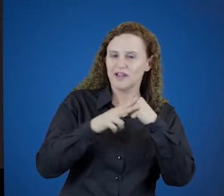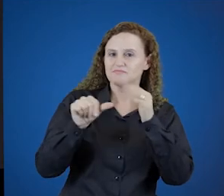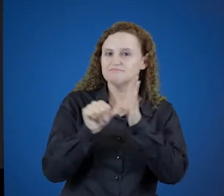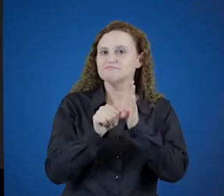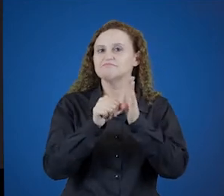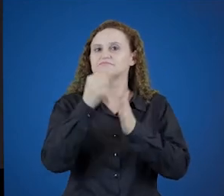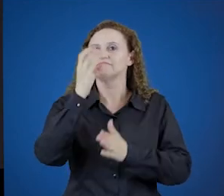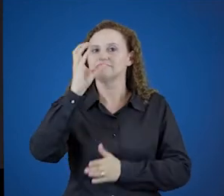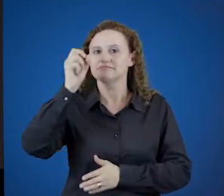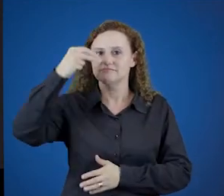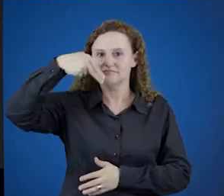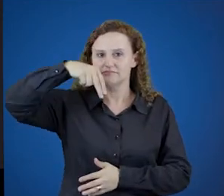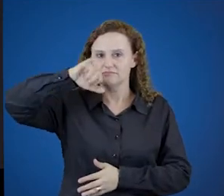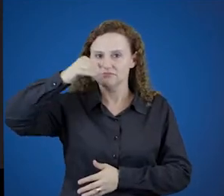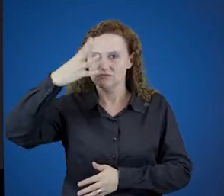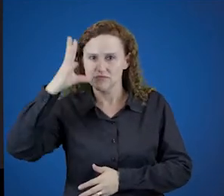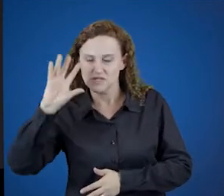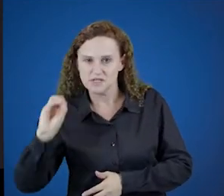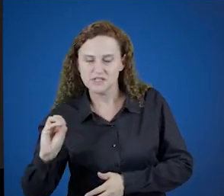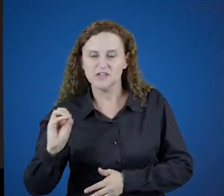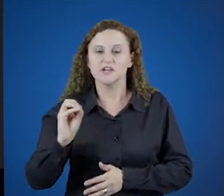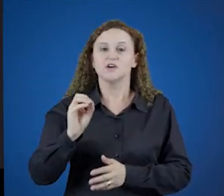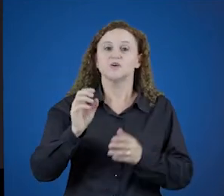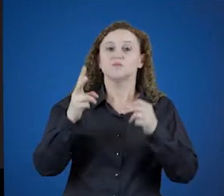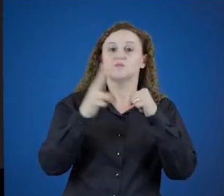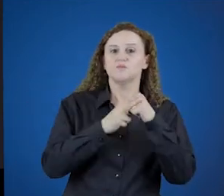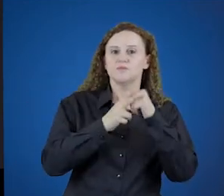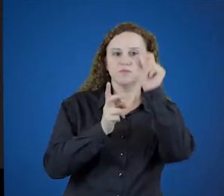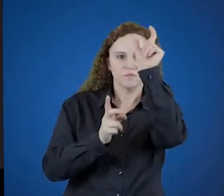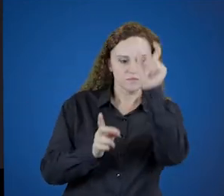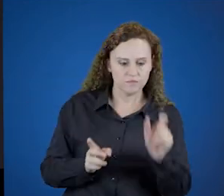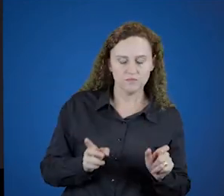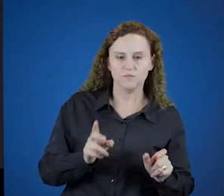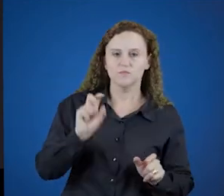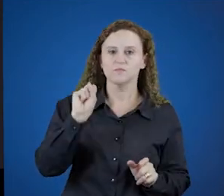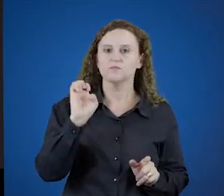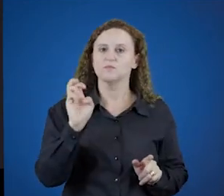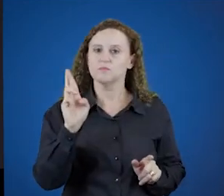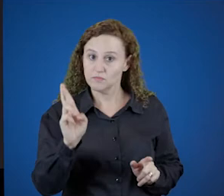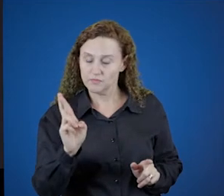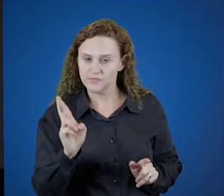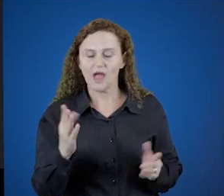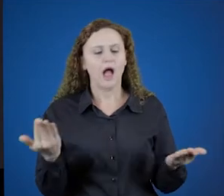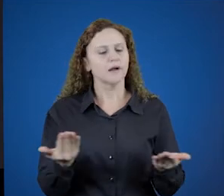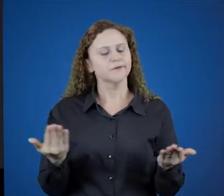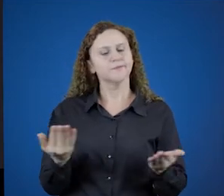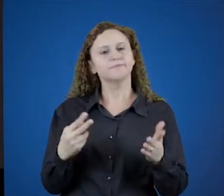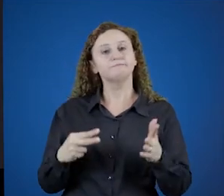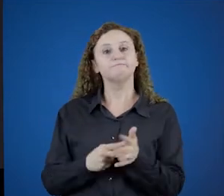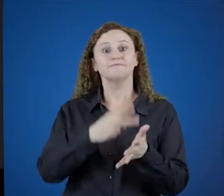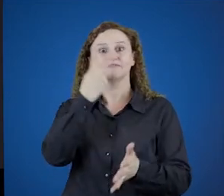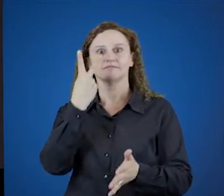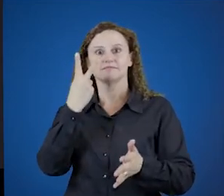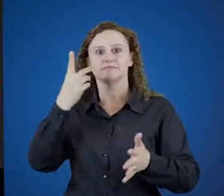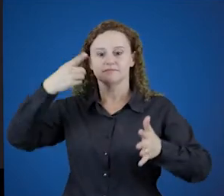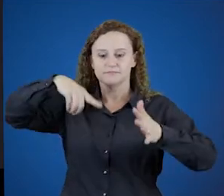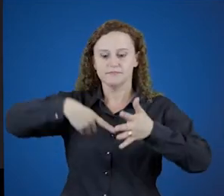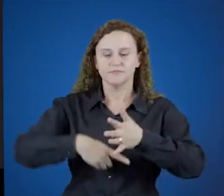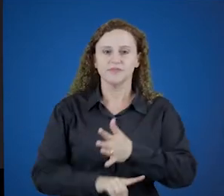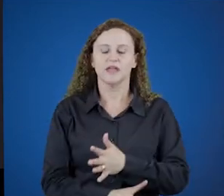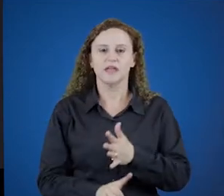vimos o verbo ser e o predicativo do sujeito agora então entramos na segunda declinação